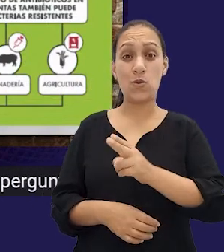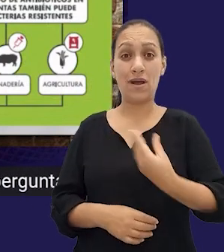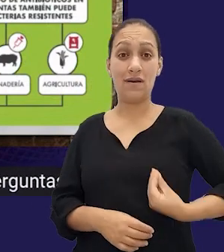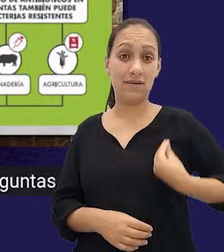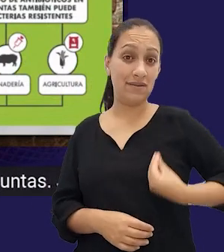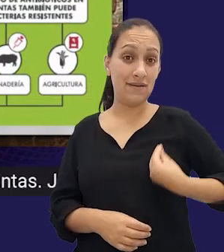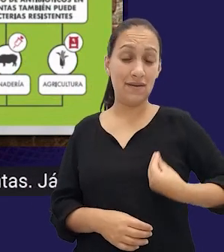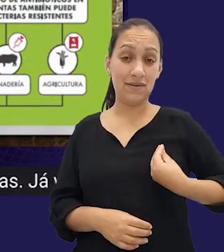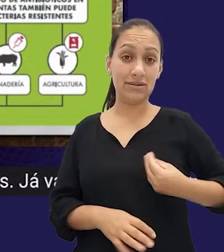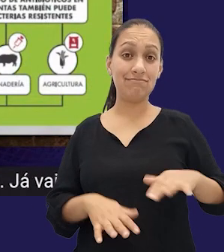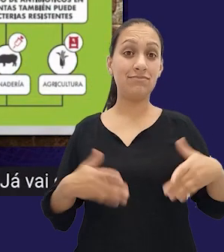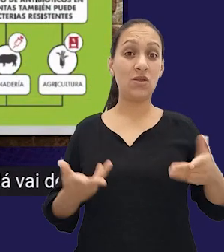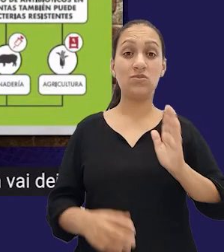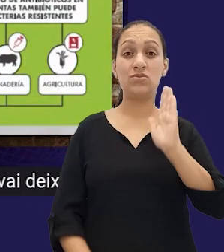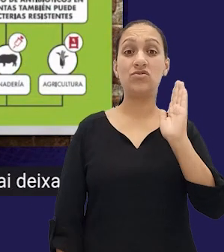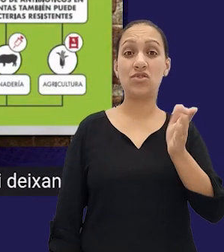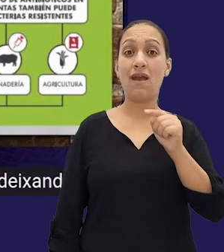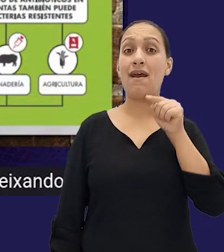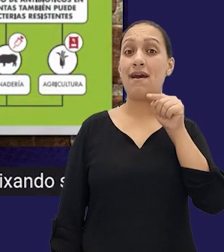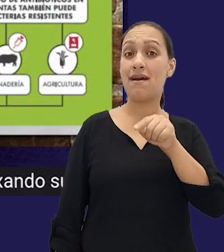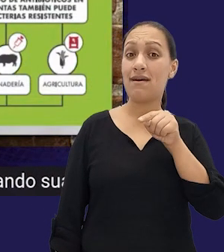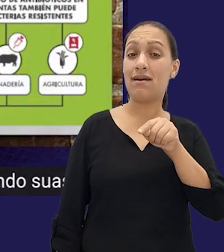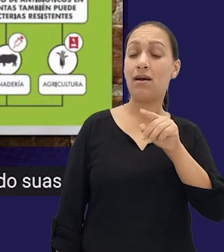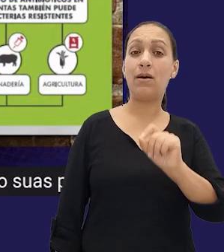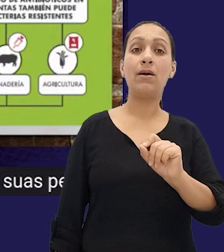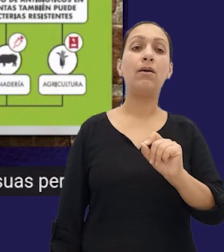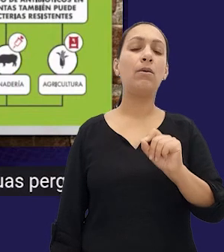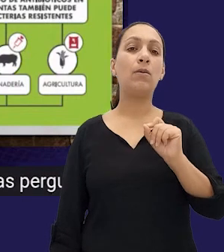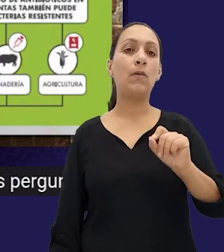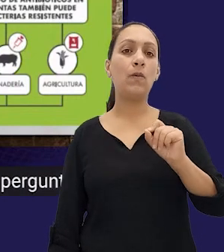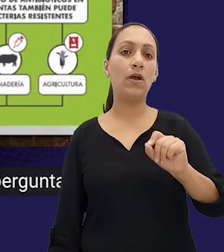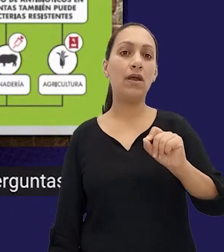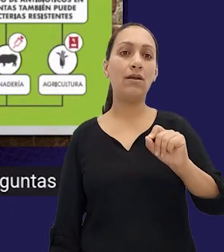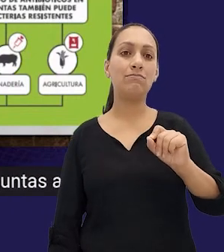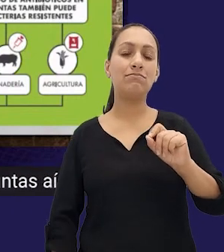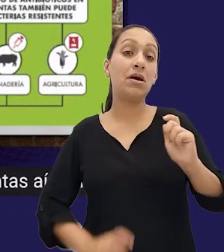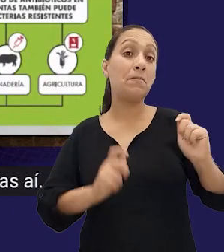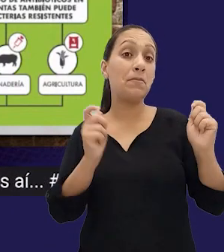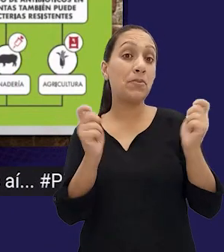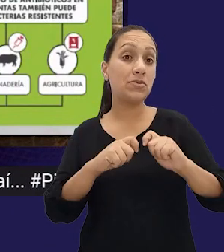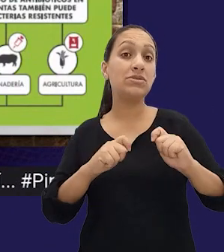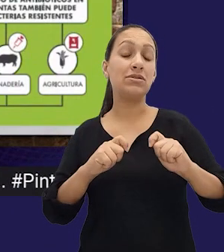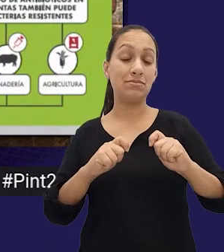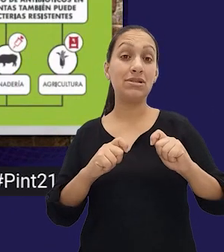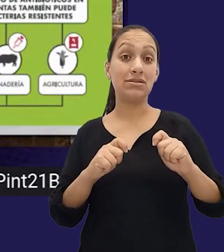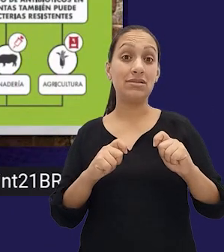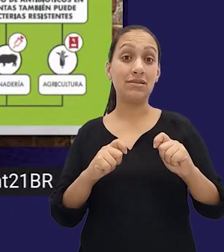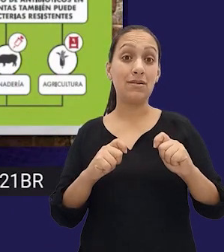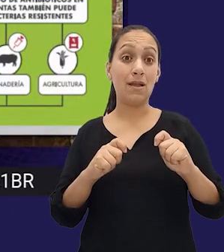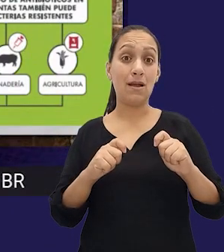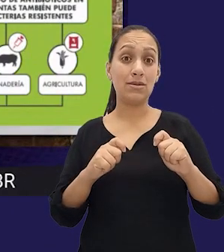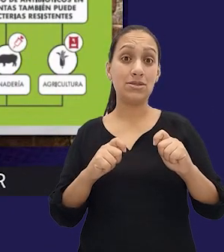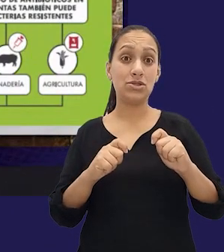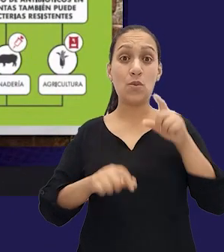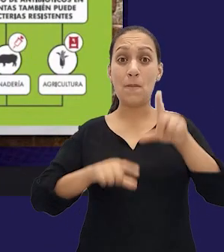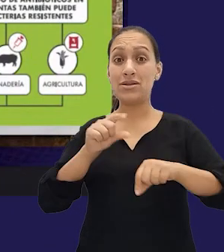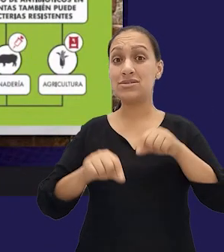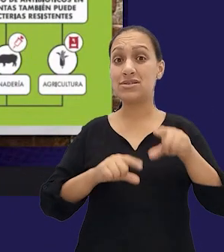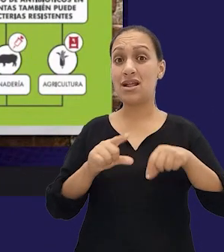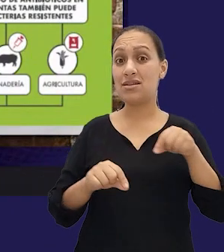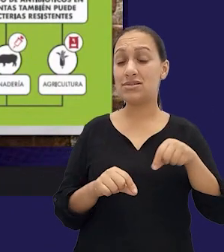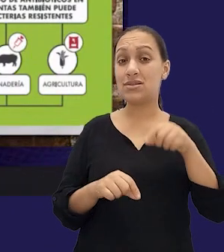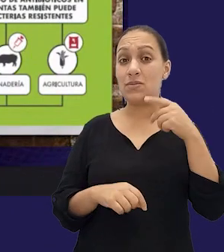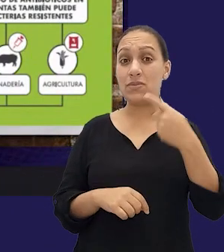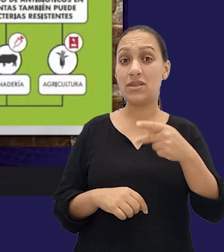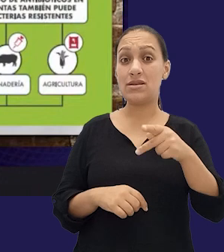vivas, né? Então, já está aí ocorrendo uma possibilidade de uma seleção